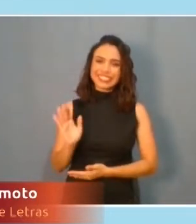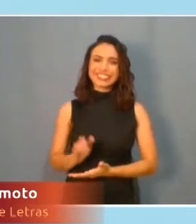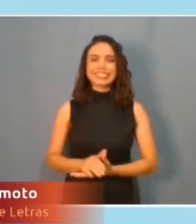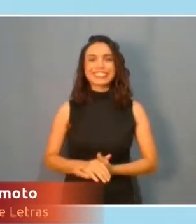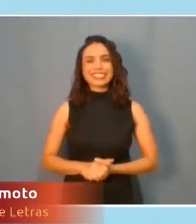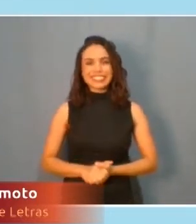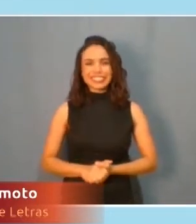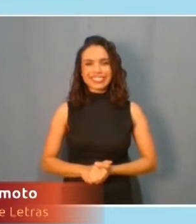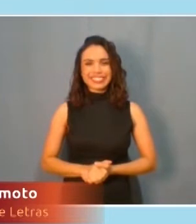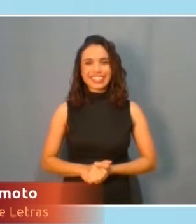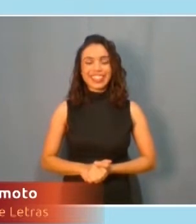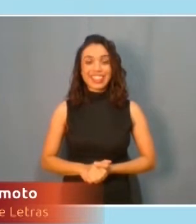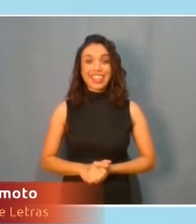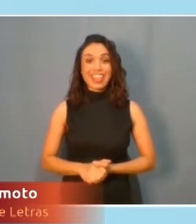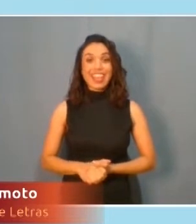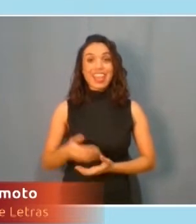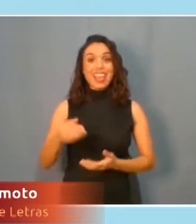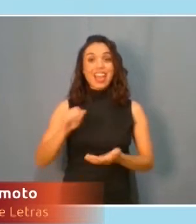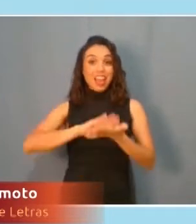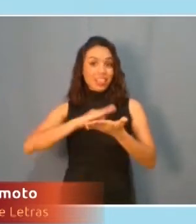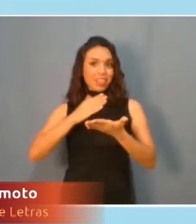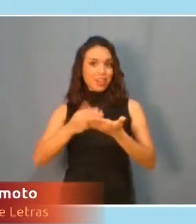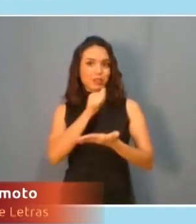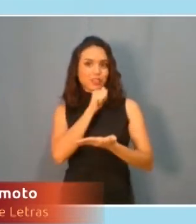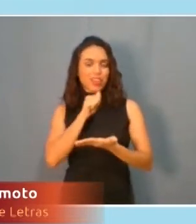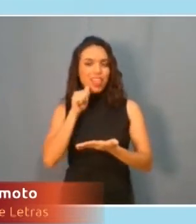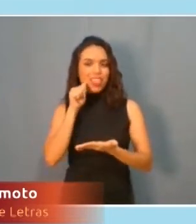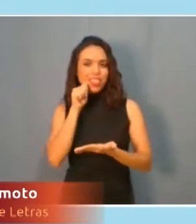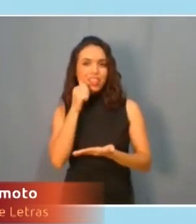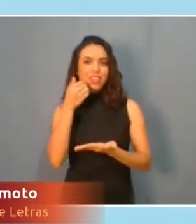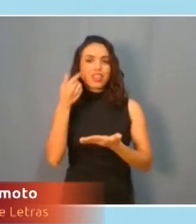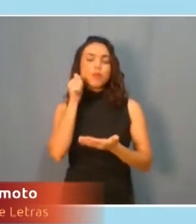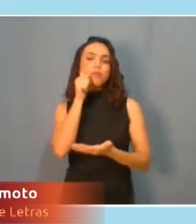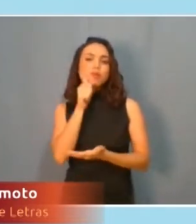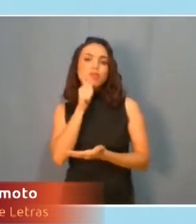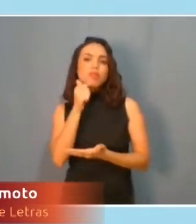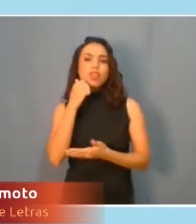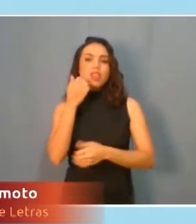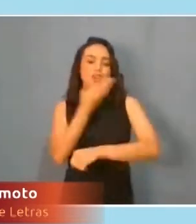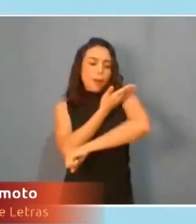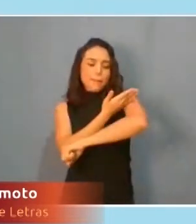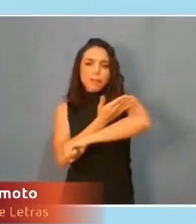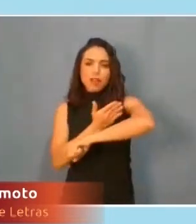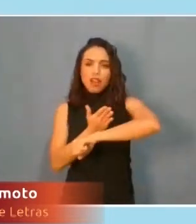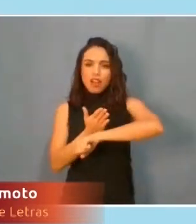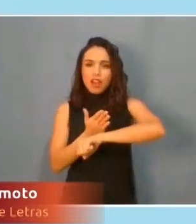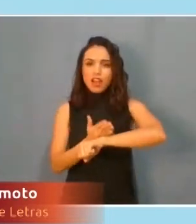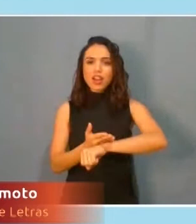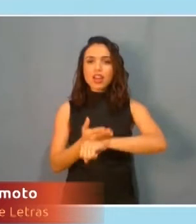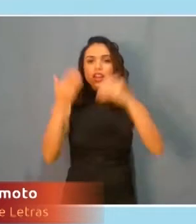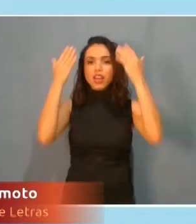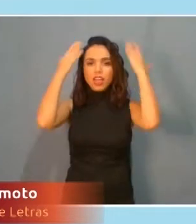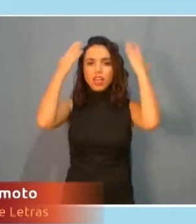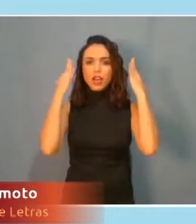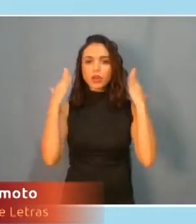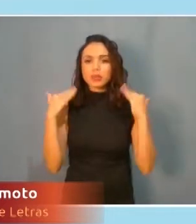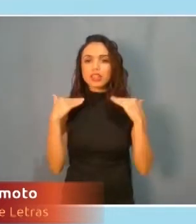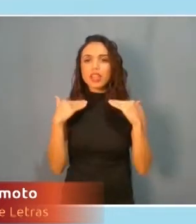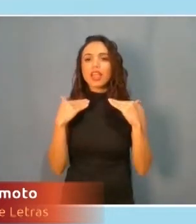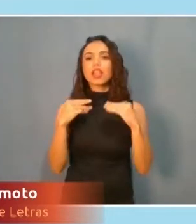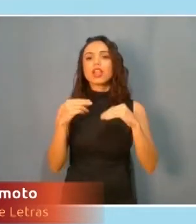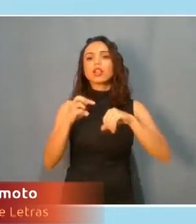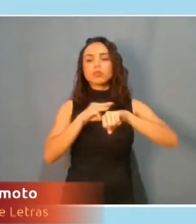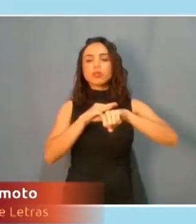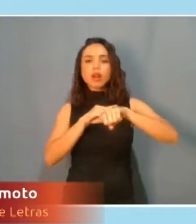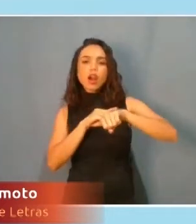A Aline é uma mulher branca também, tem cabelos castanhos na altura dos ombros. Ela hoje está com uma camiseta preta na frente de